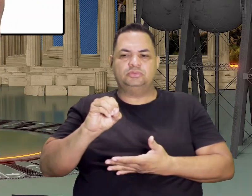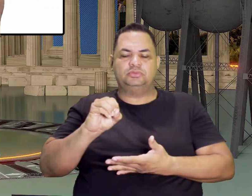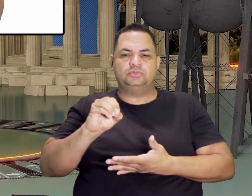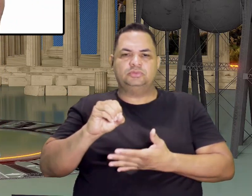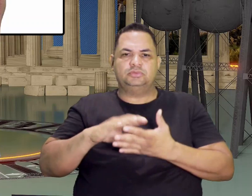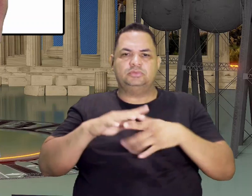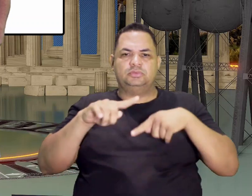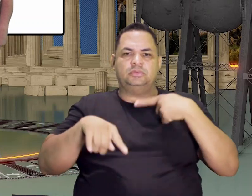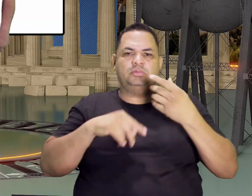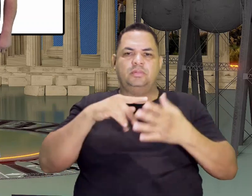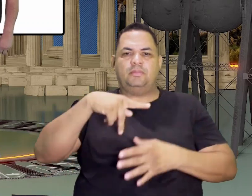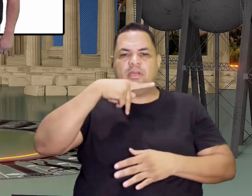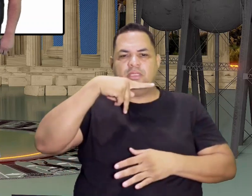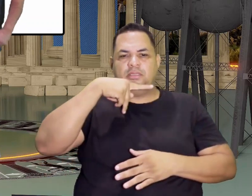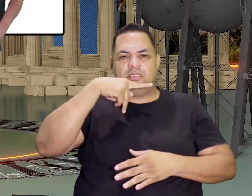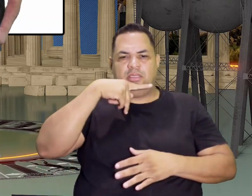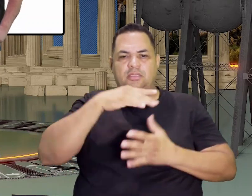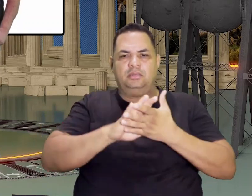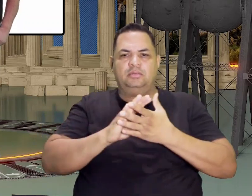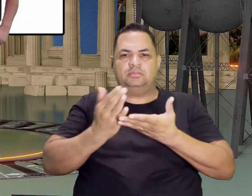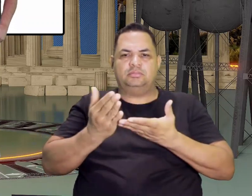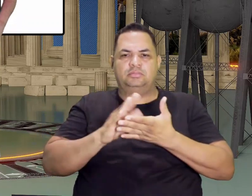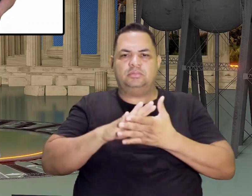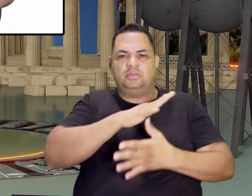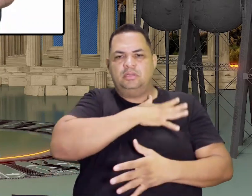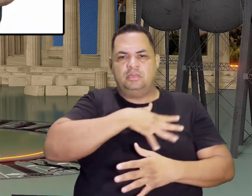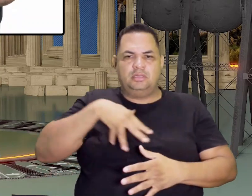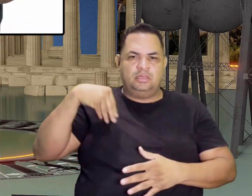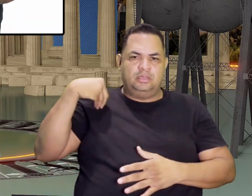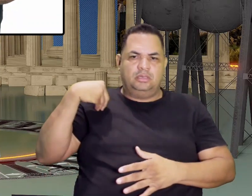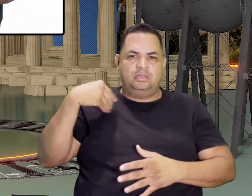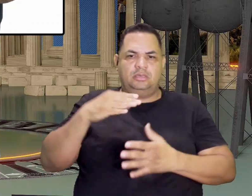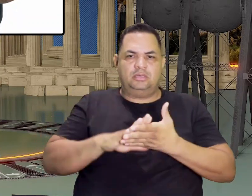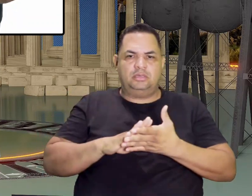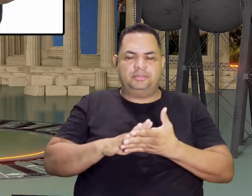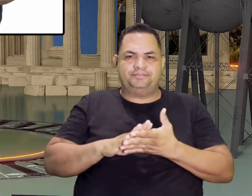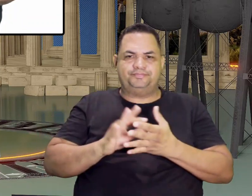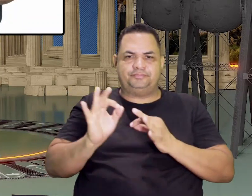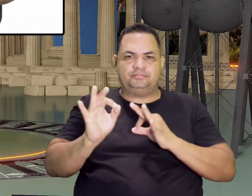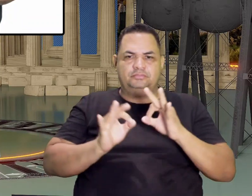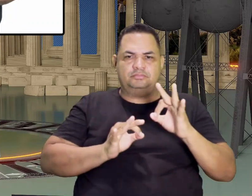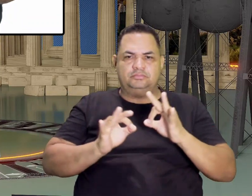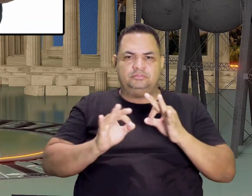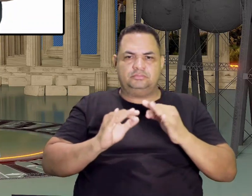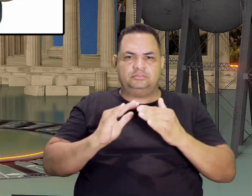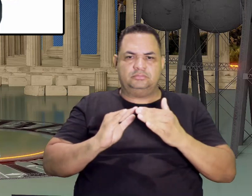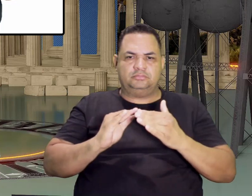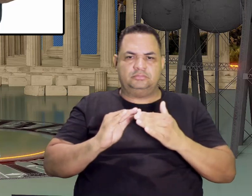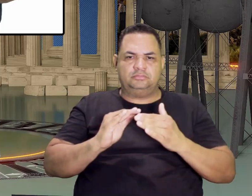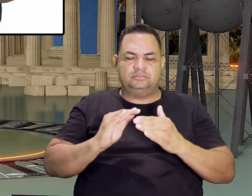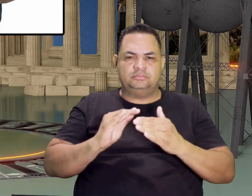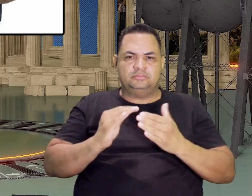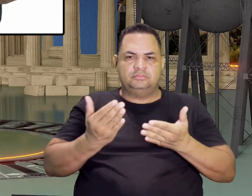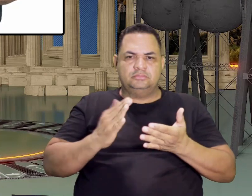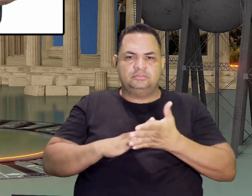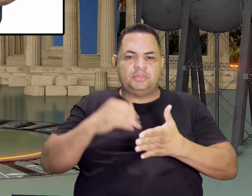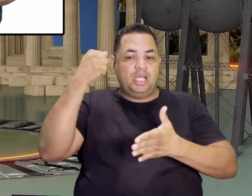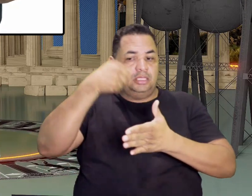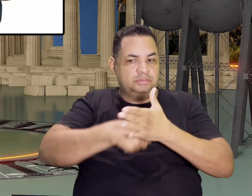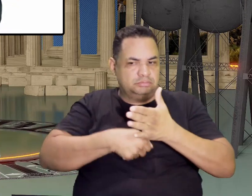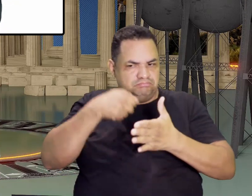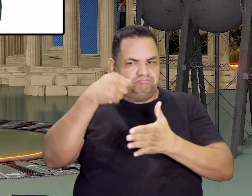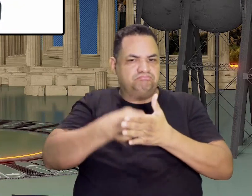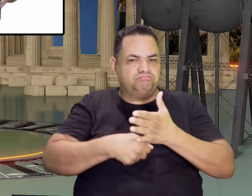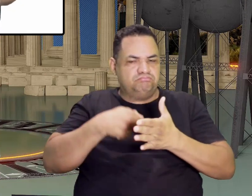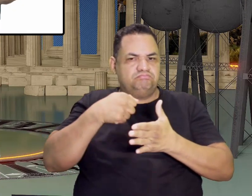Aristóteles, Ptolomeu, nessa perspectiva. Então, assim, eles, além de defender